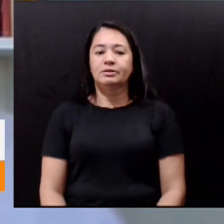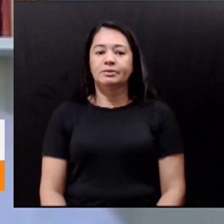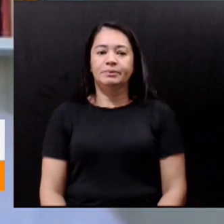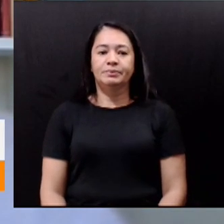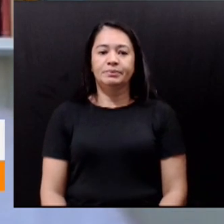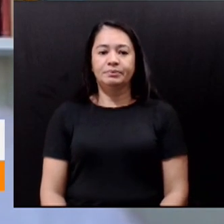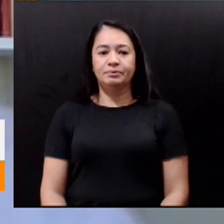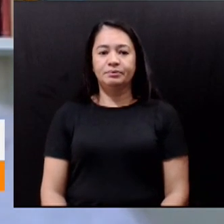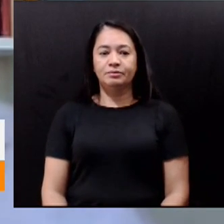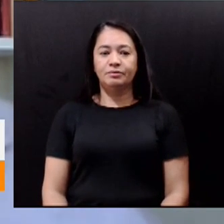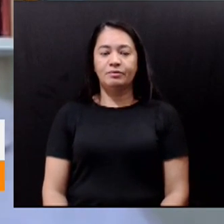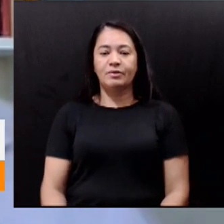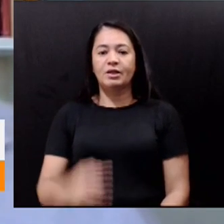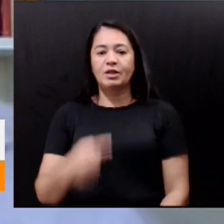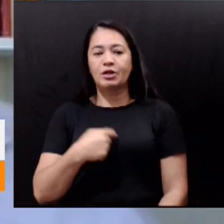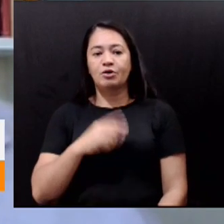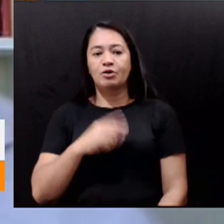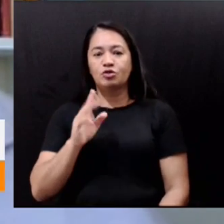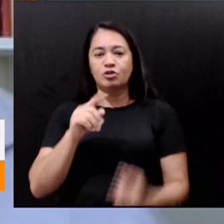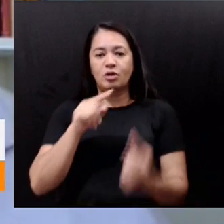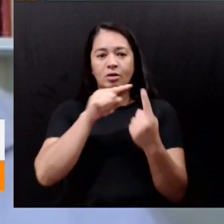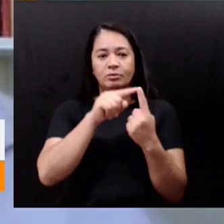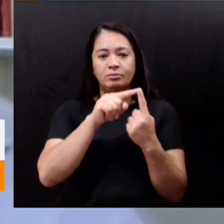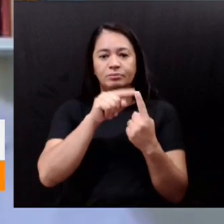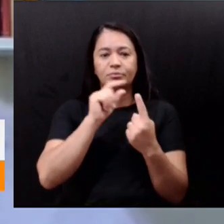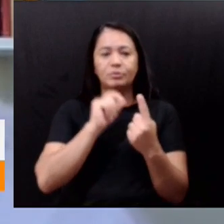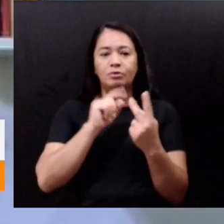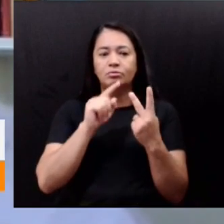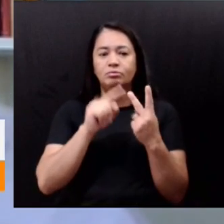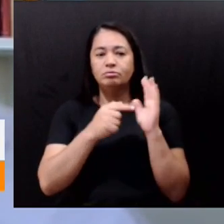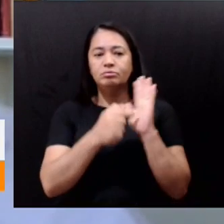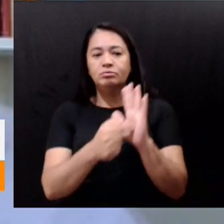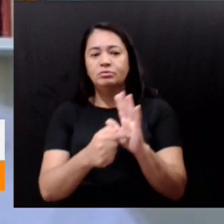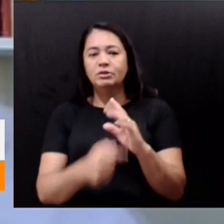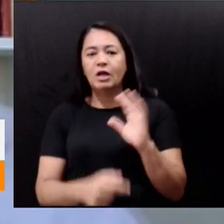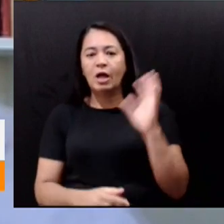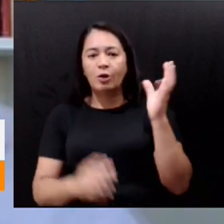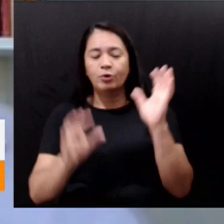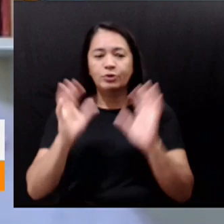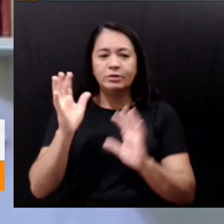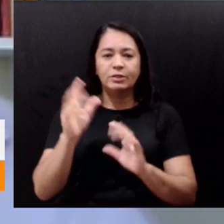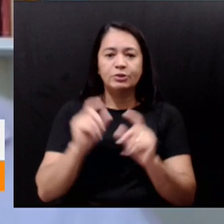tinha apontado antes, nós estamos tendo cada vez menos